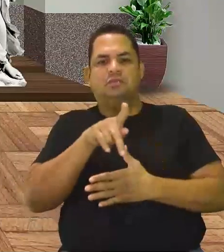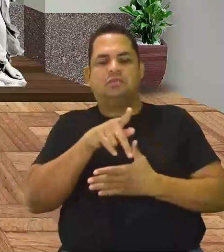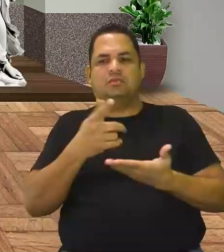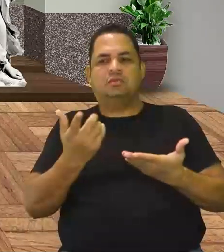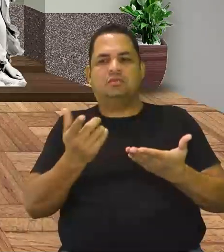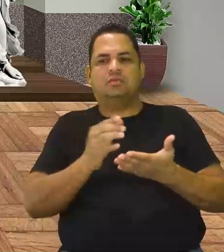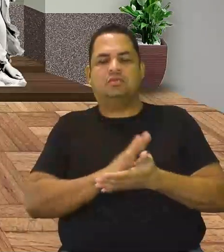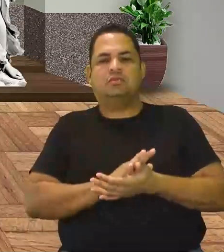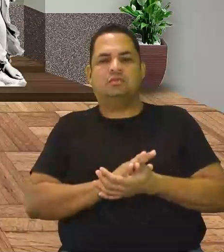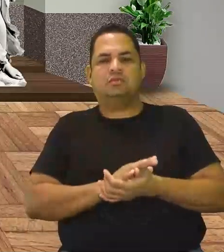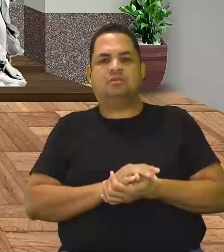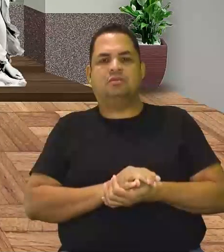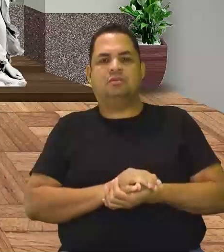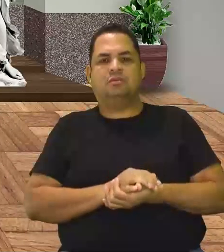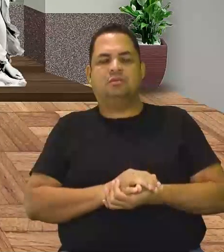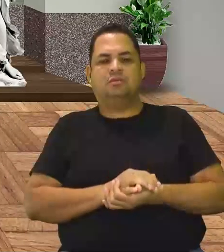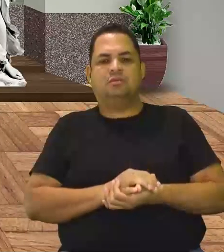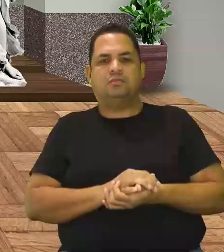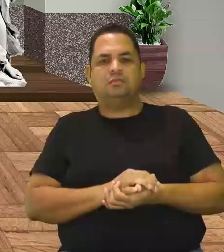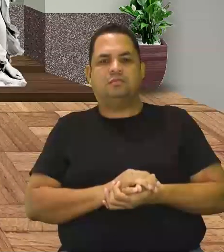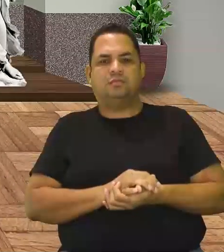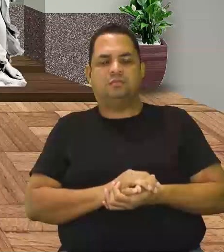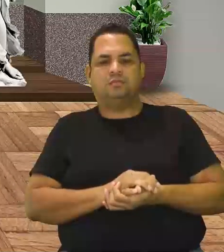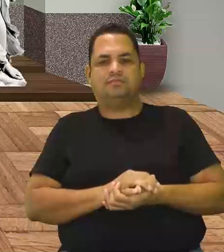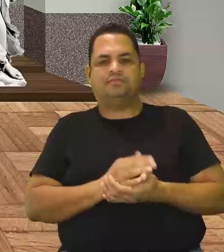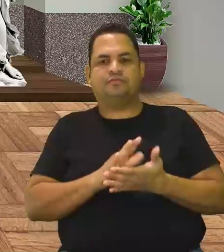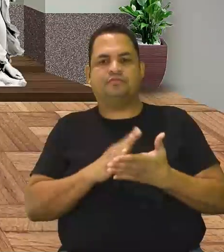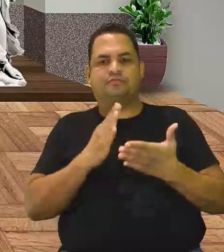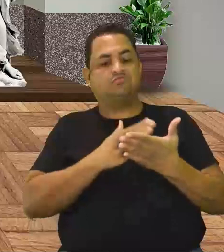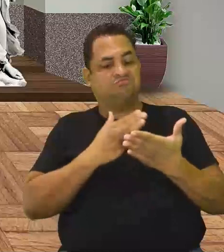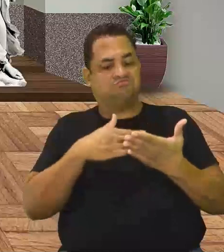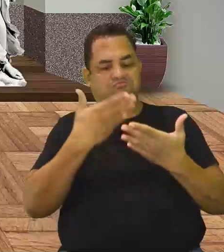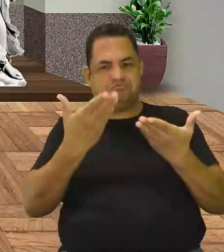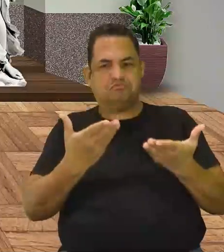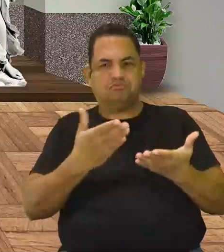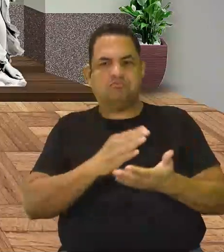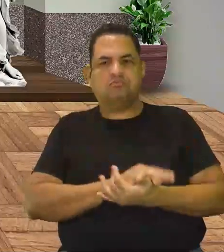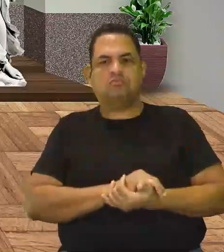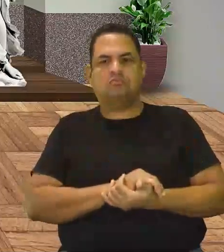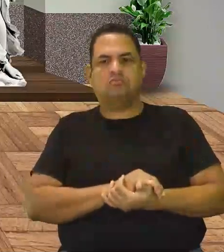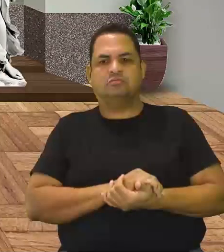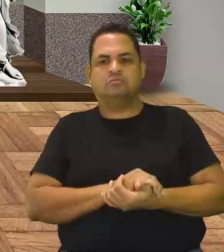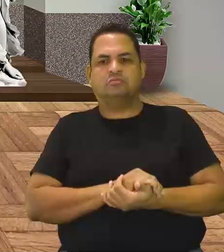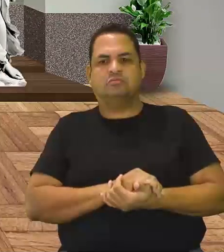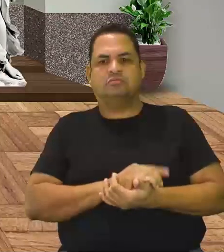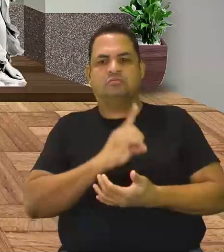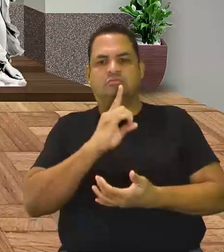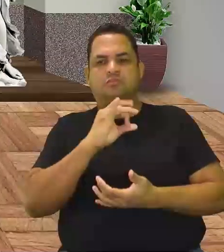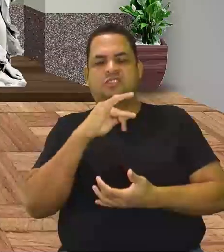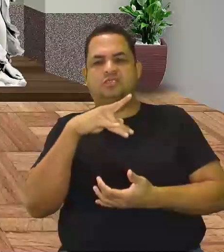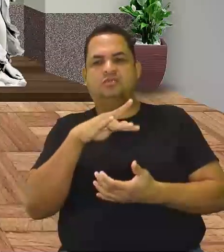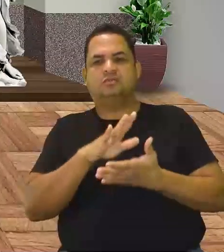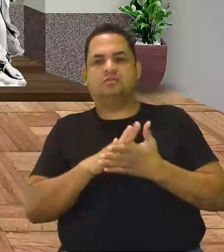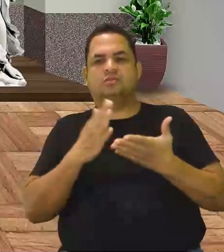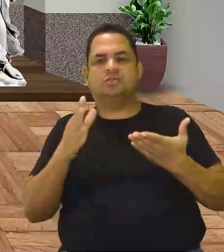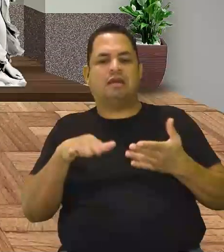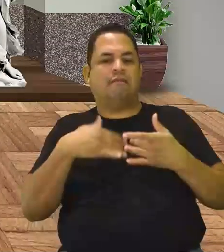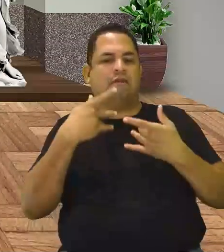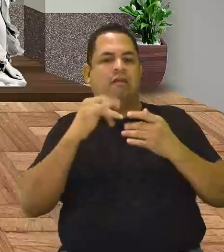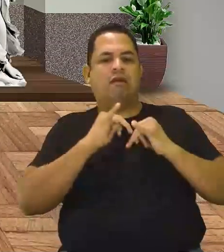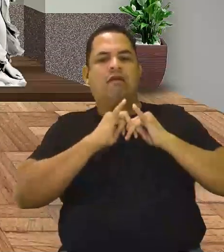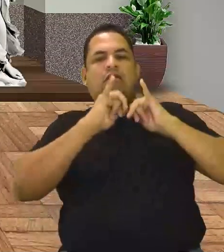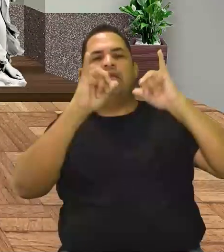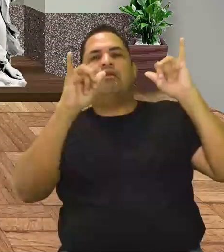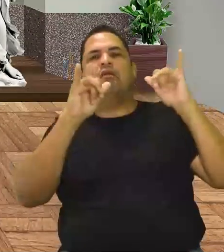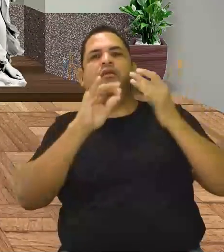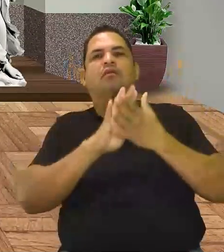presenciais. O abecedário aí, o papel na cartilha. O DIP estava em todo momento exaltando essa imagem de Getúlio